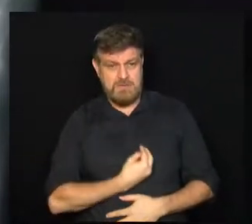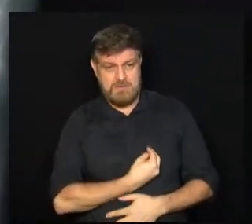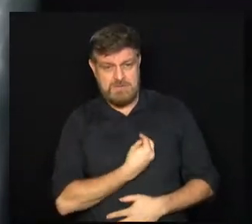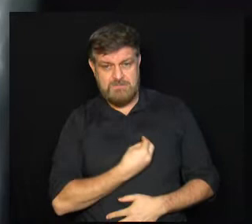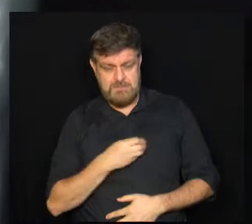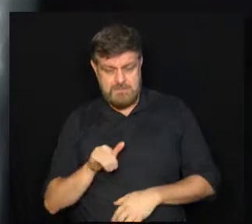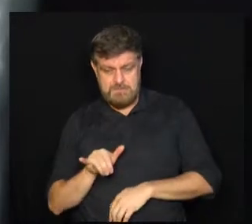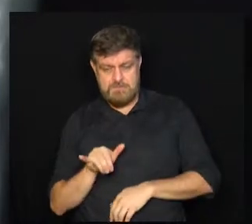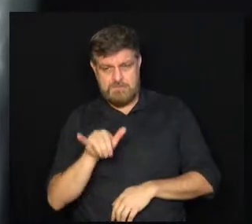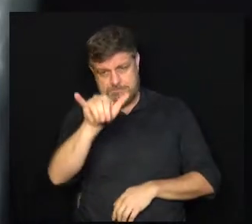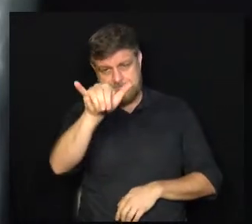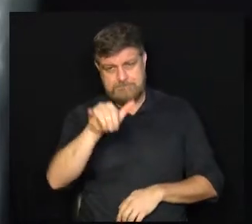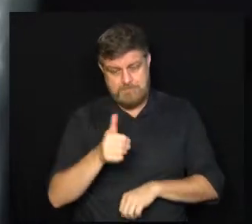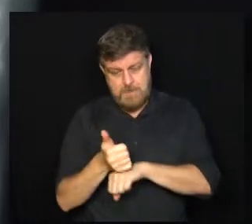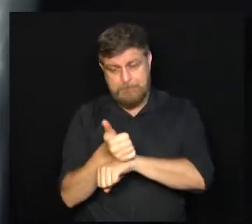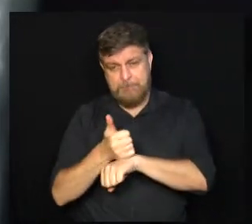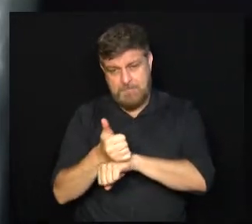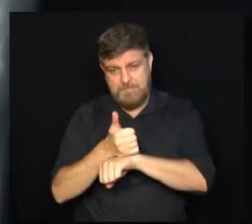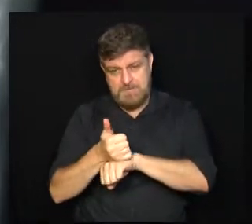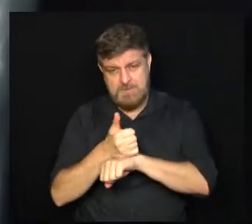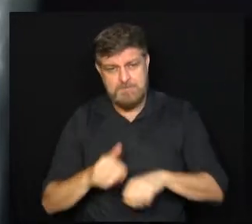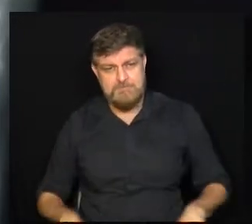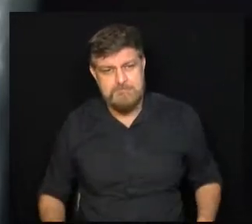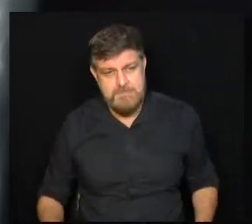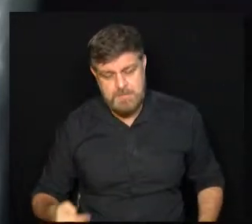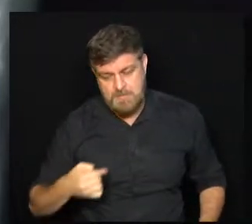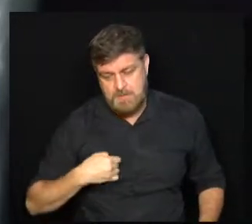aviação. Mas a gente pode falar